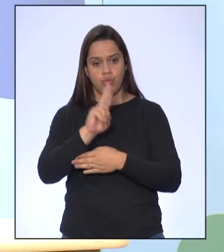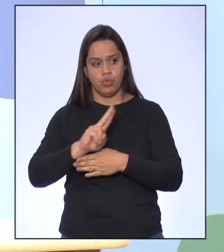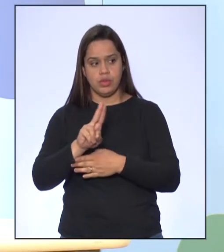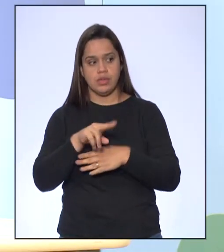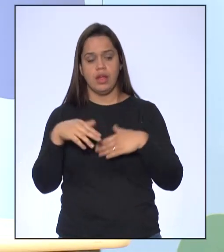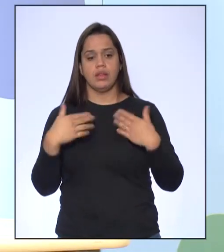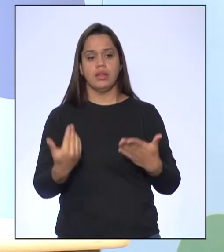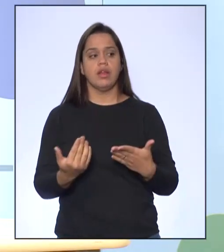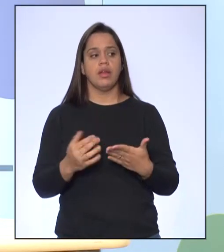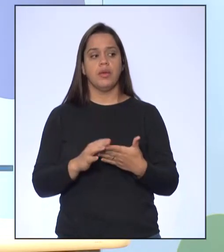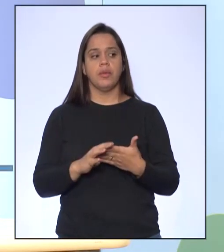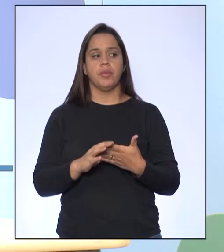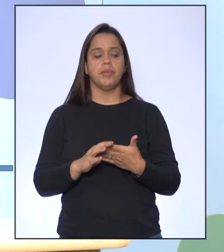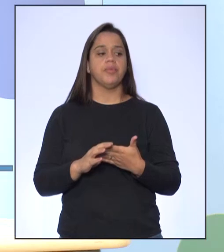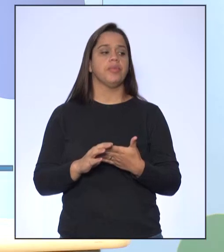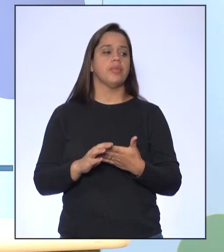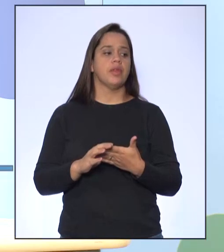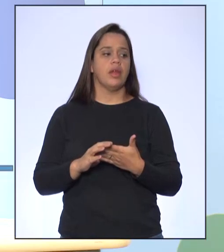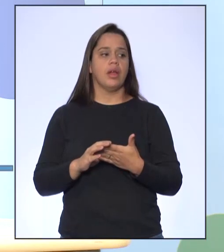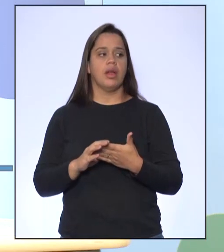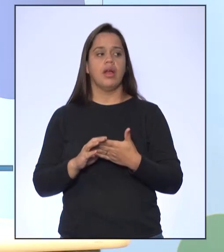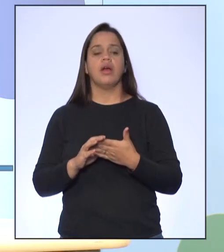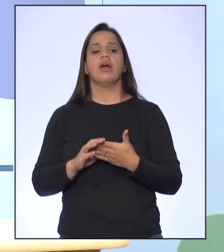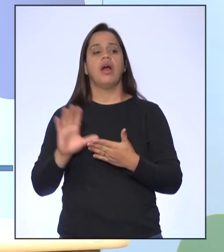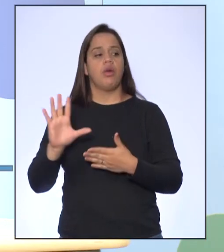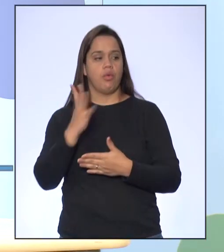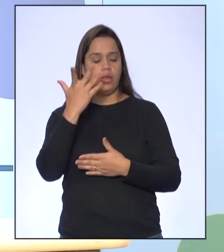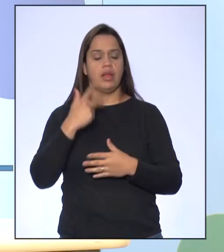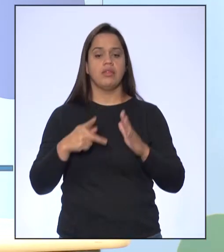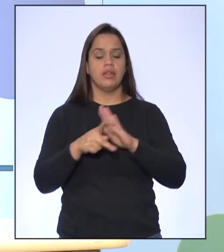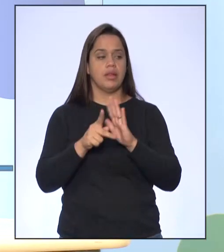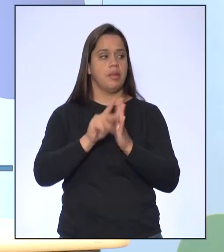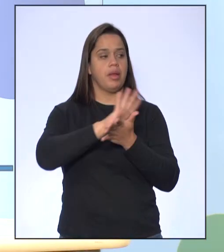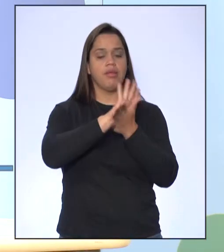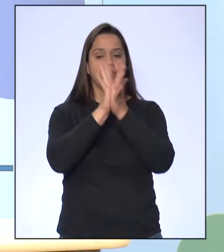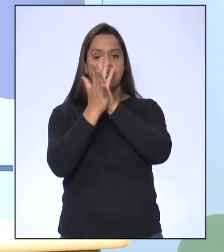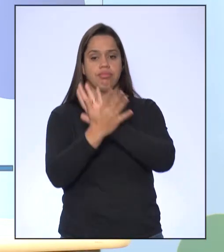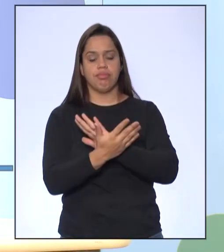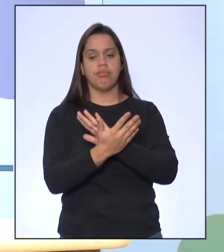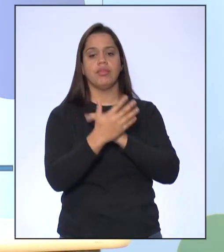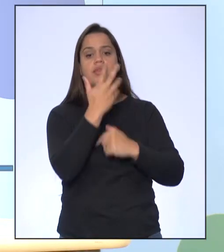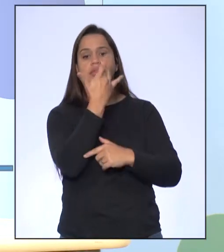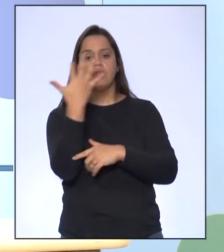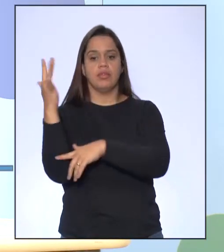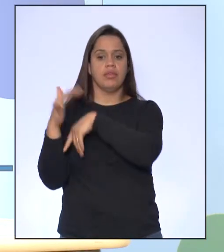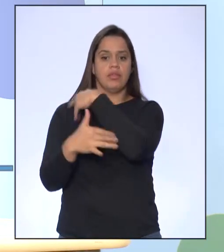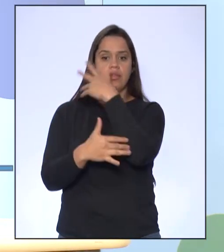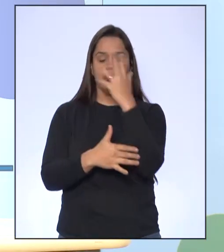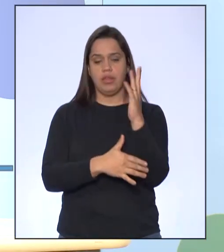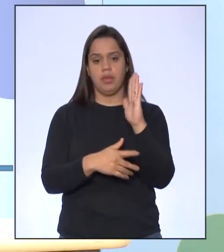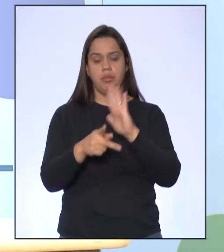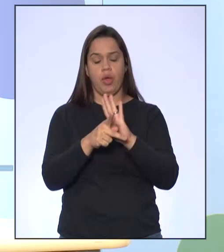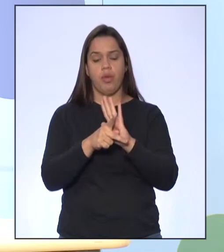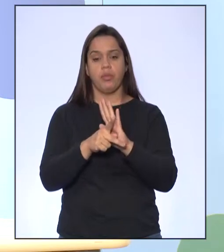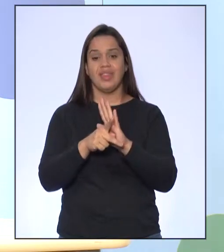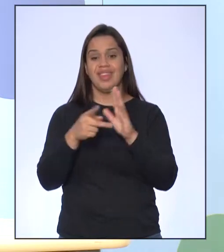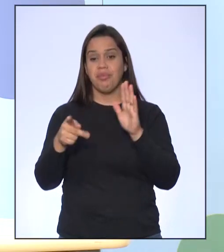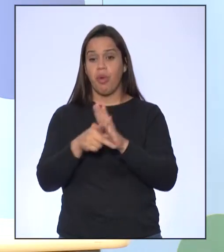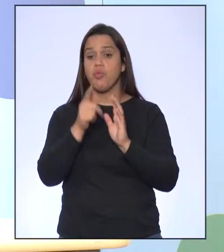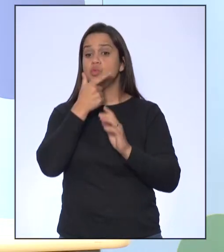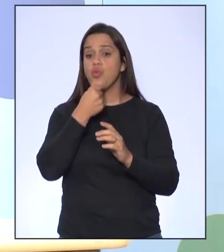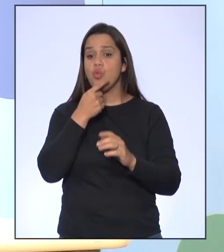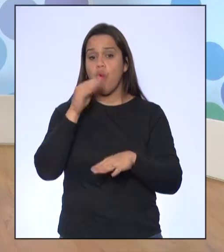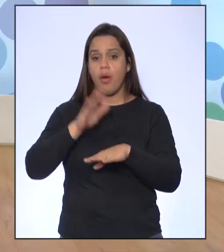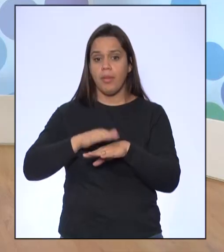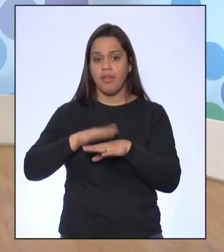nas vegetações desastres naturais e, às vezes, provocados pelo homem, por exemplo, como queimadas. Sim, E